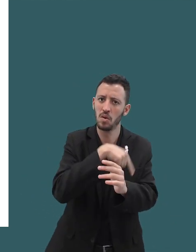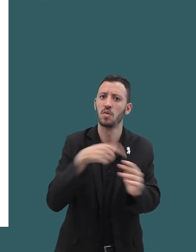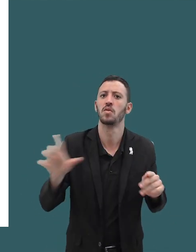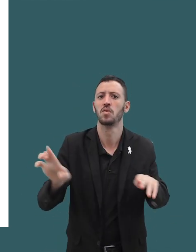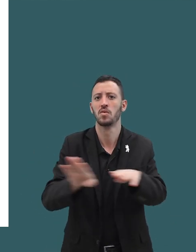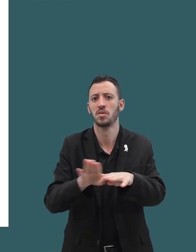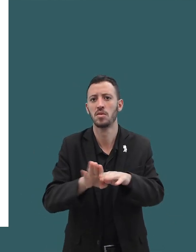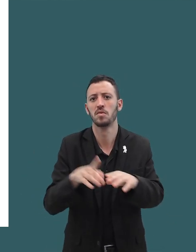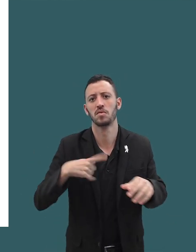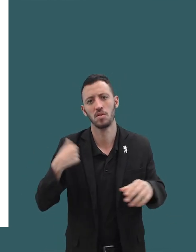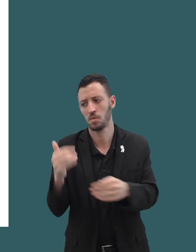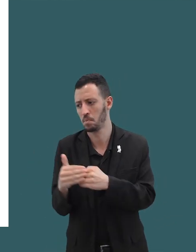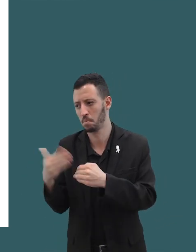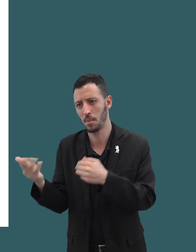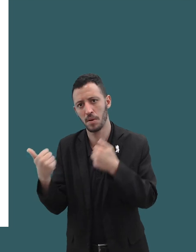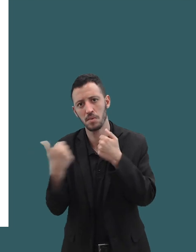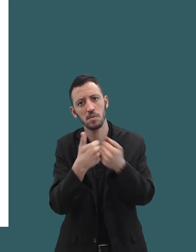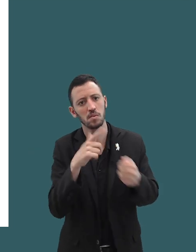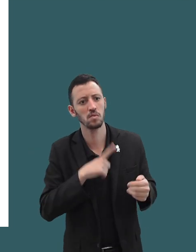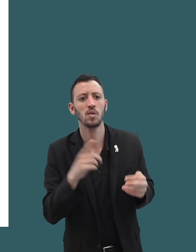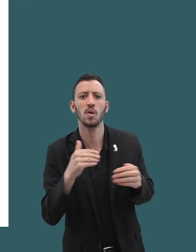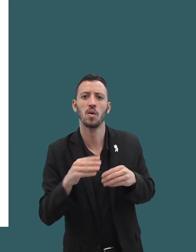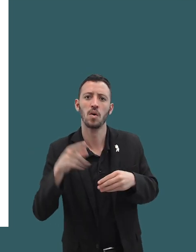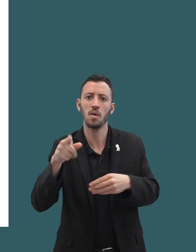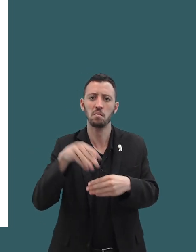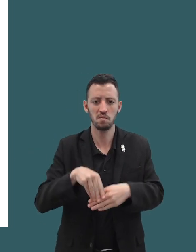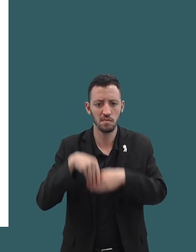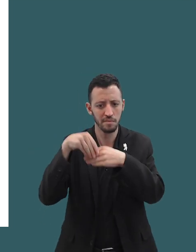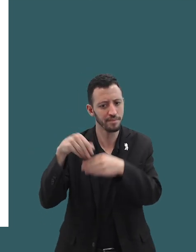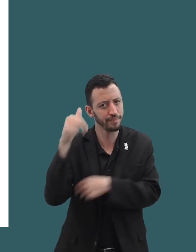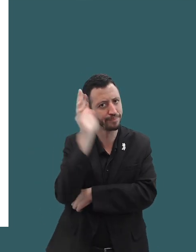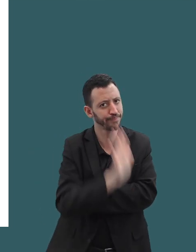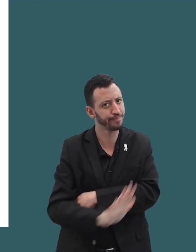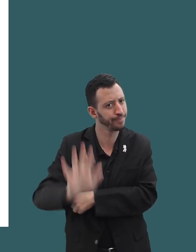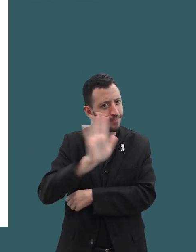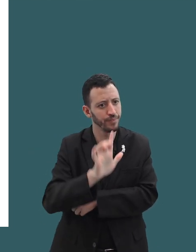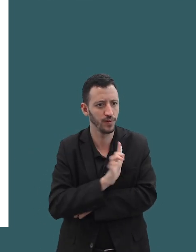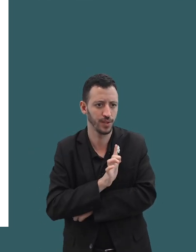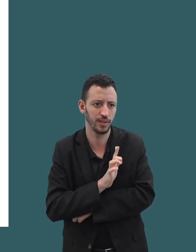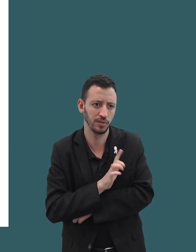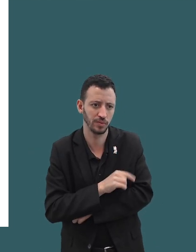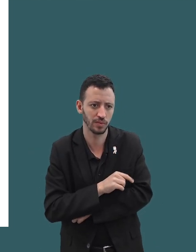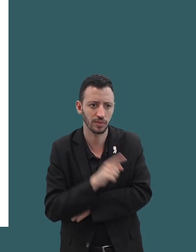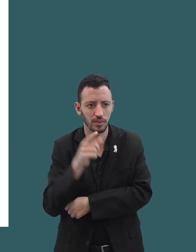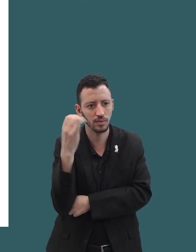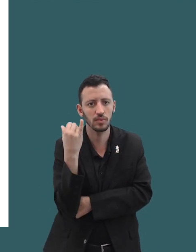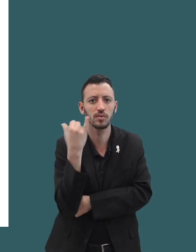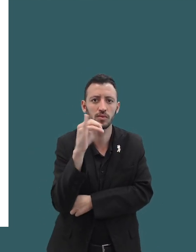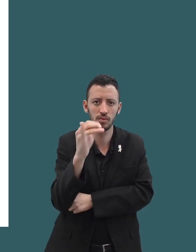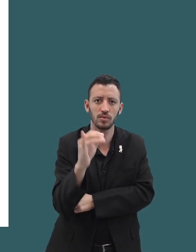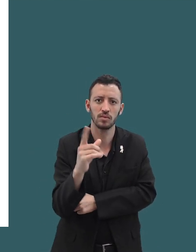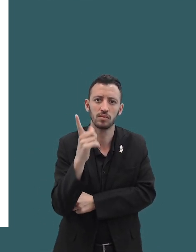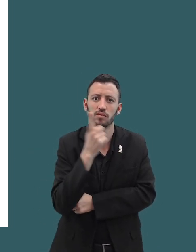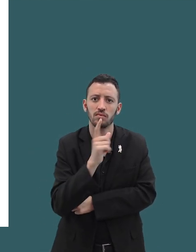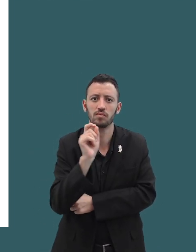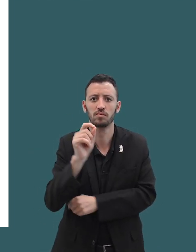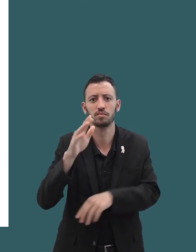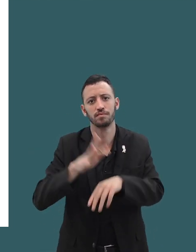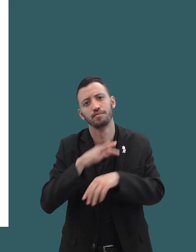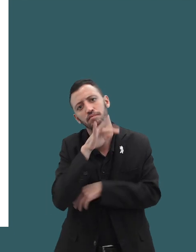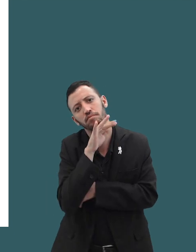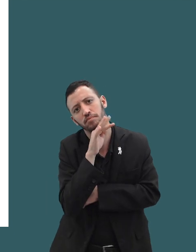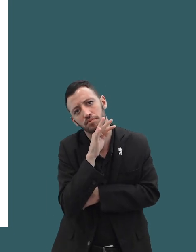do lado. E nós temos algumas frentes nacionais de ciência que funcionam